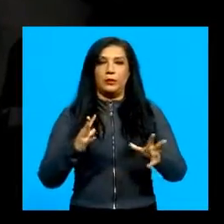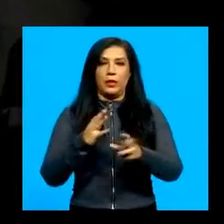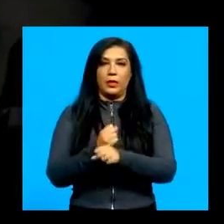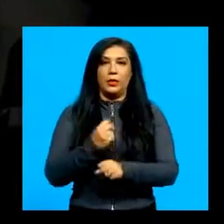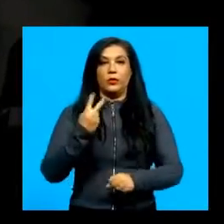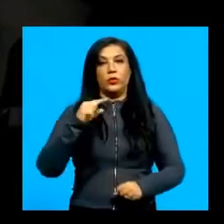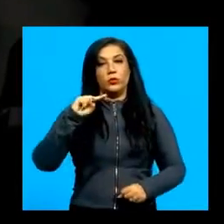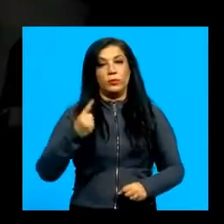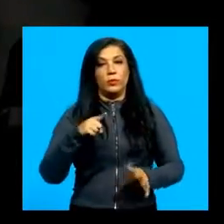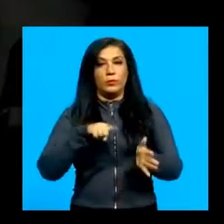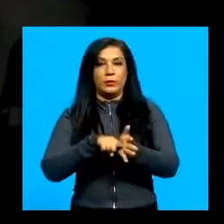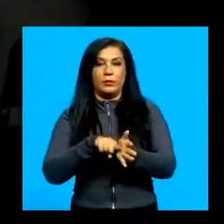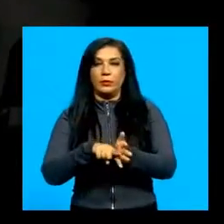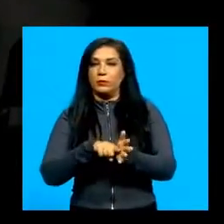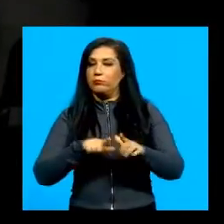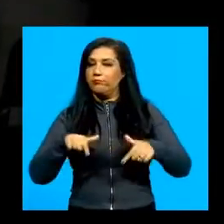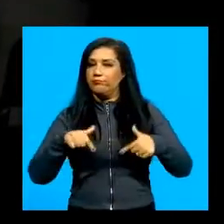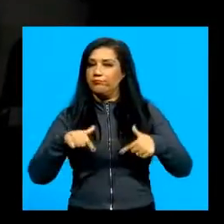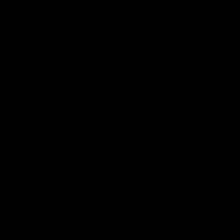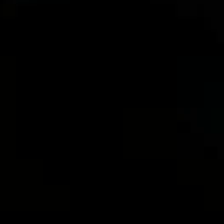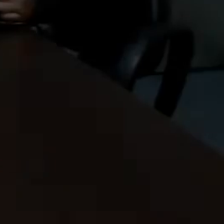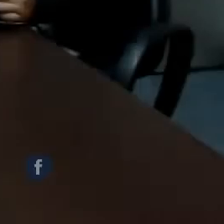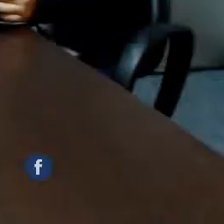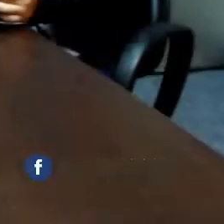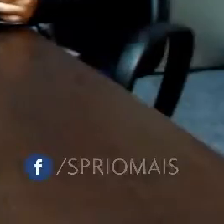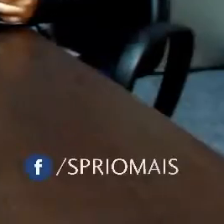mil pesquisadores ativos em matemática.